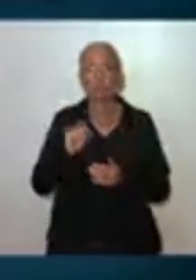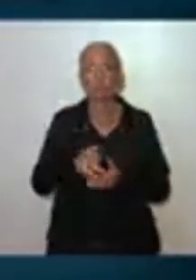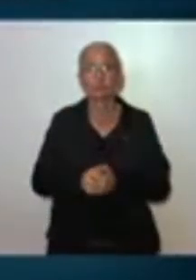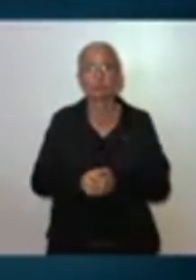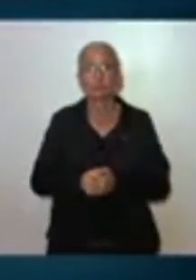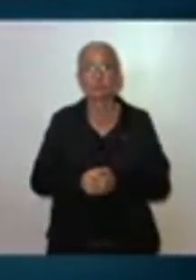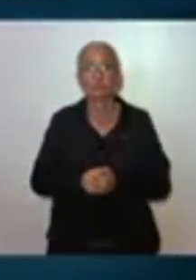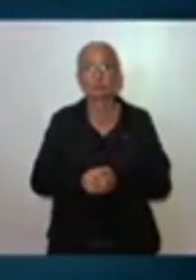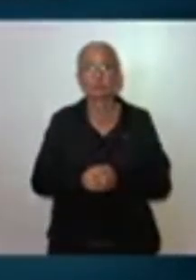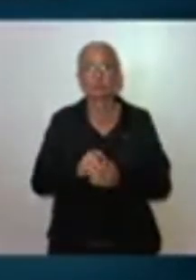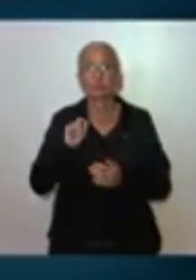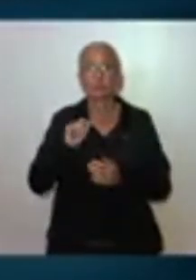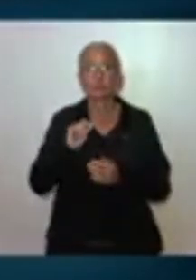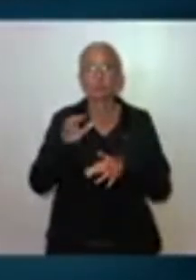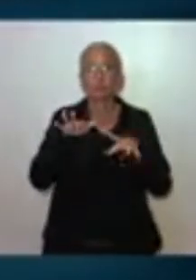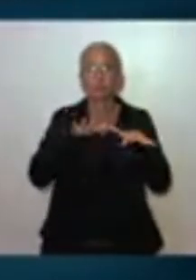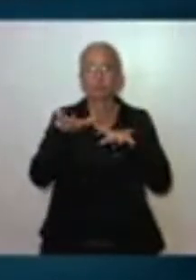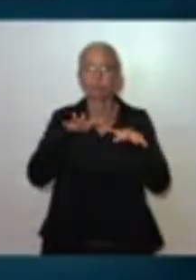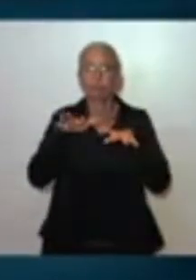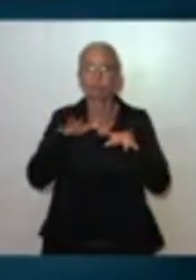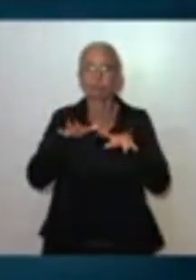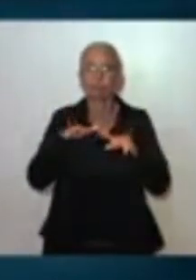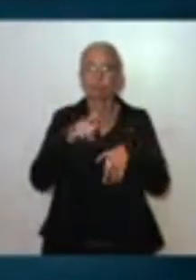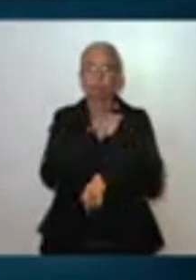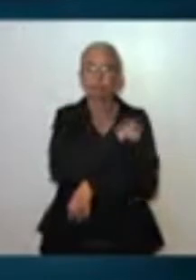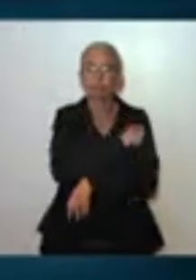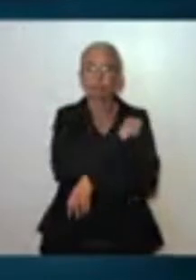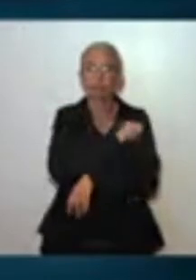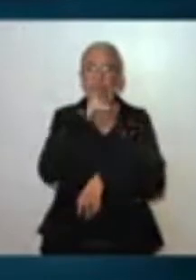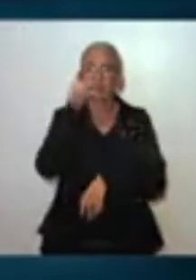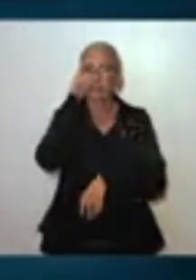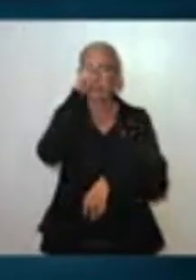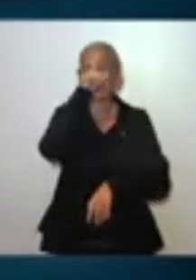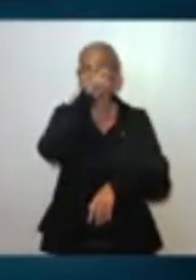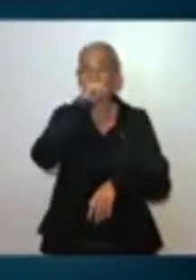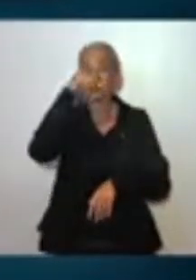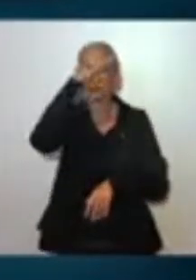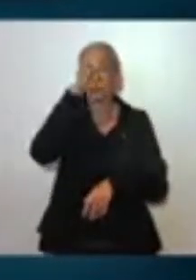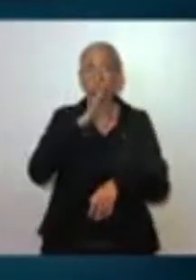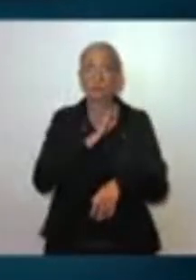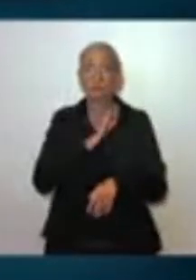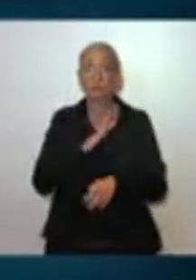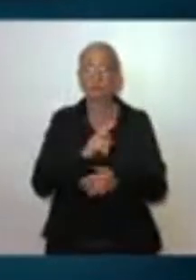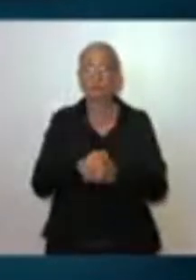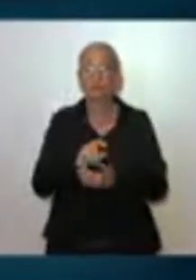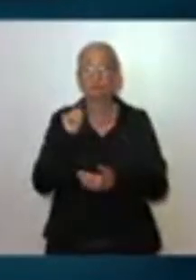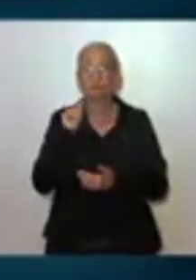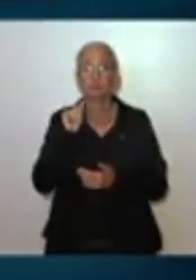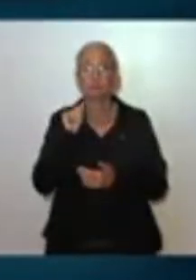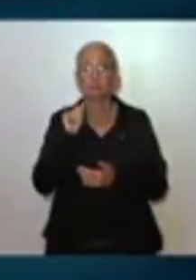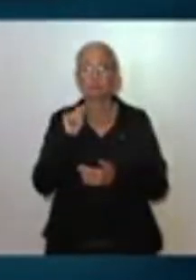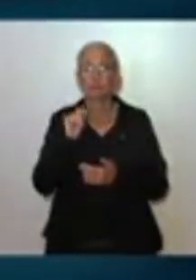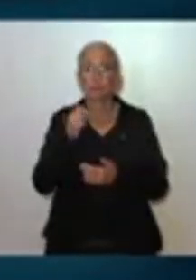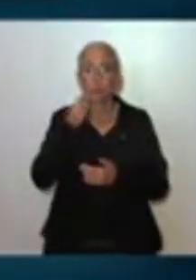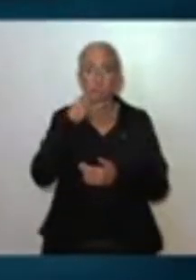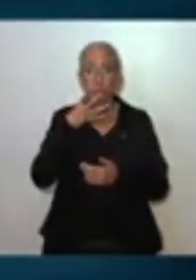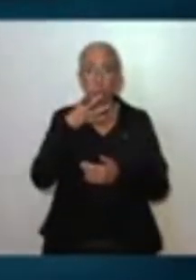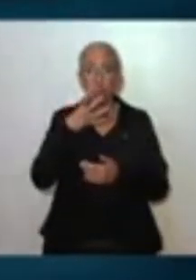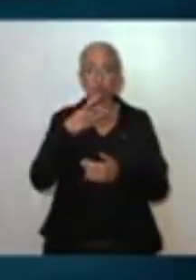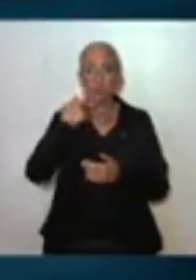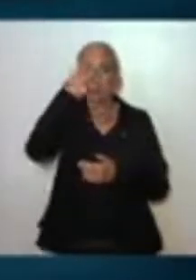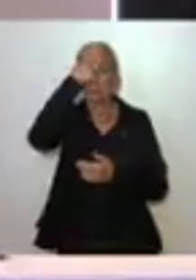essa atuação envolvendo a mobilização dos Estudantes em tempos difíceis no Brasil é uma forma de exercício da